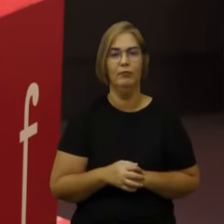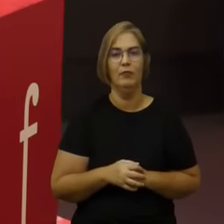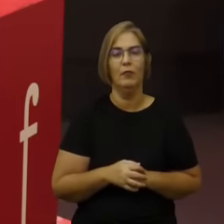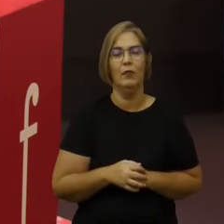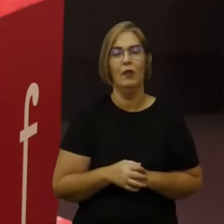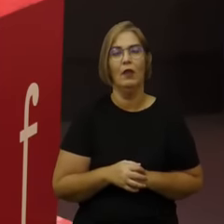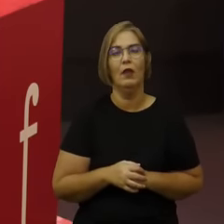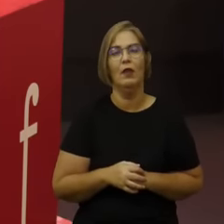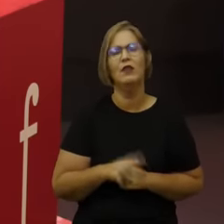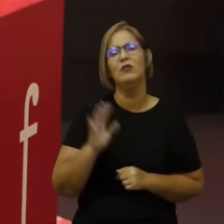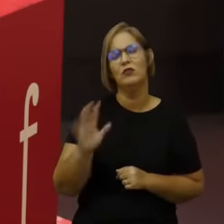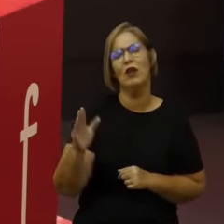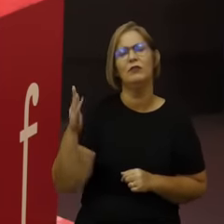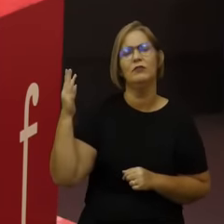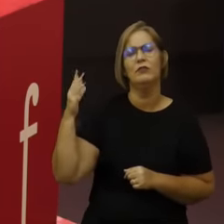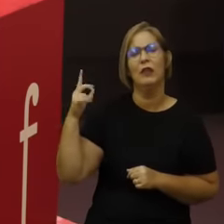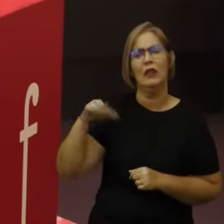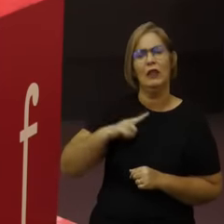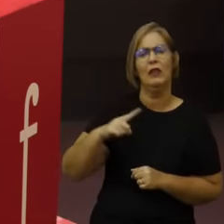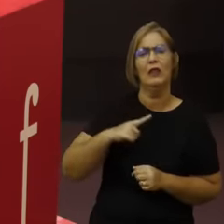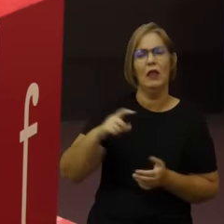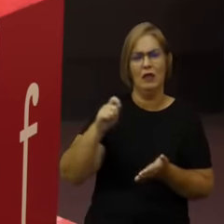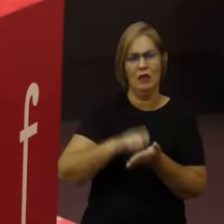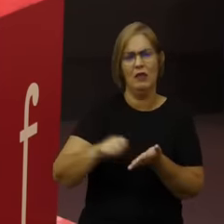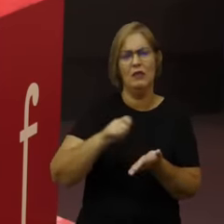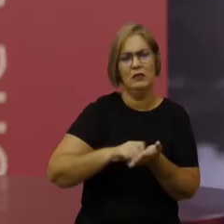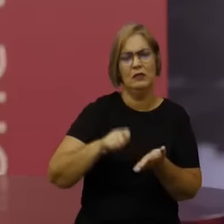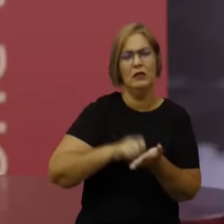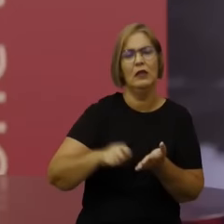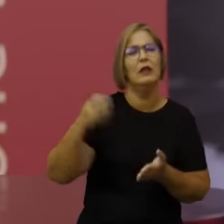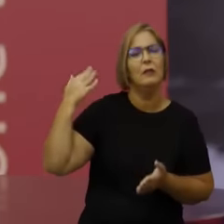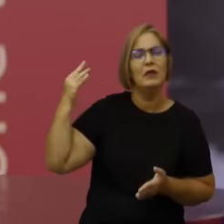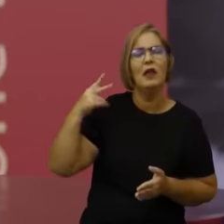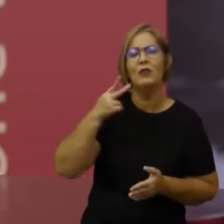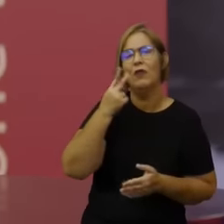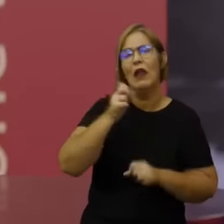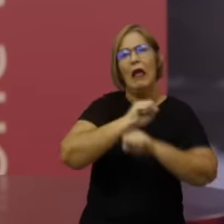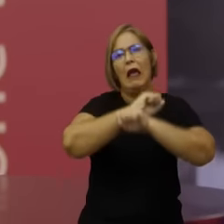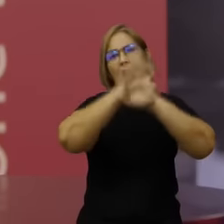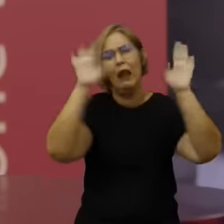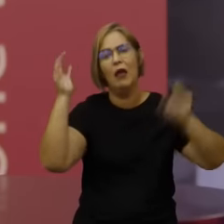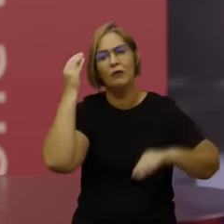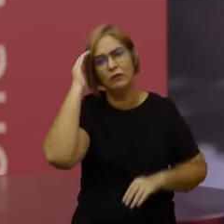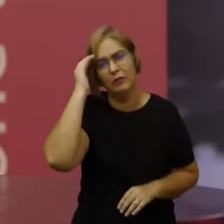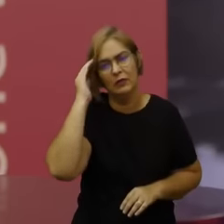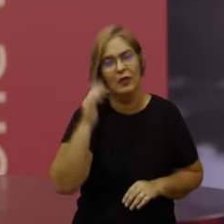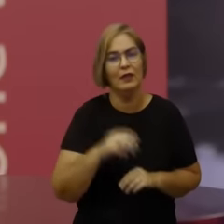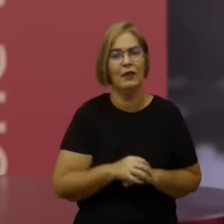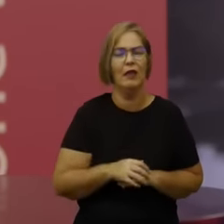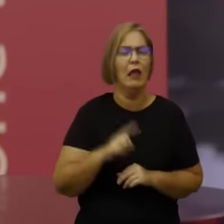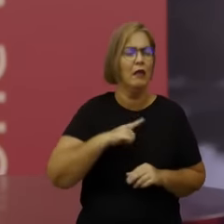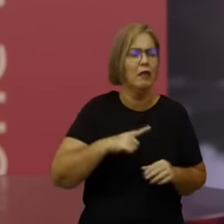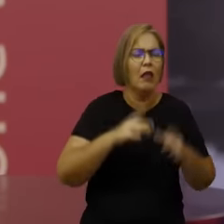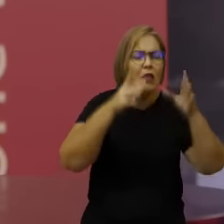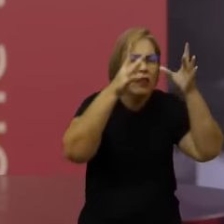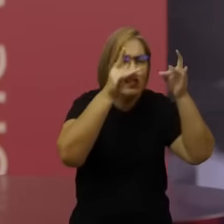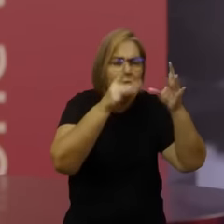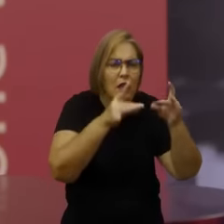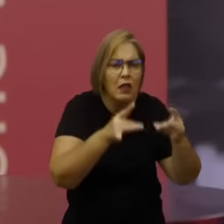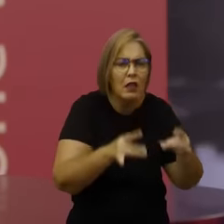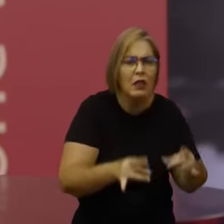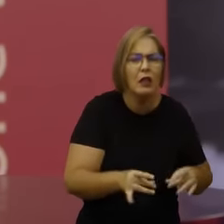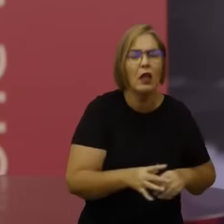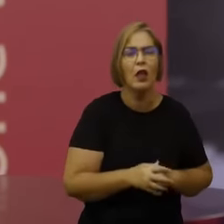eh muito esclarecedor, muito claro e muito eh eh repleto, né, de de